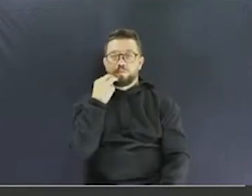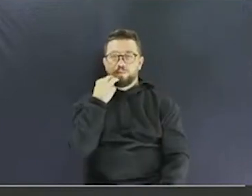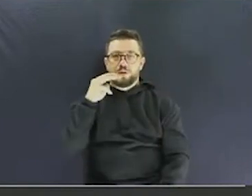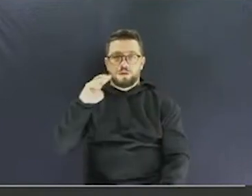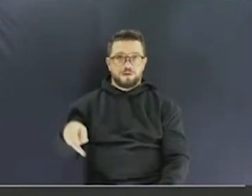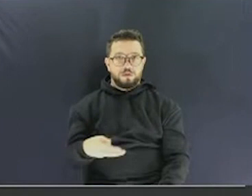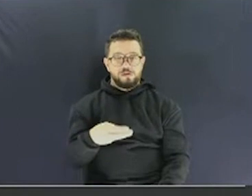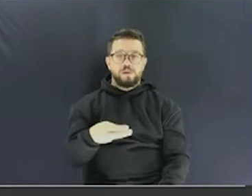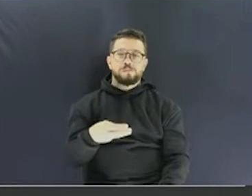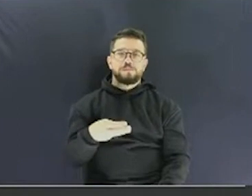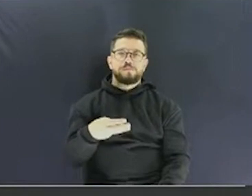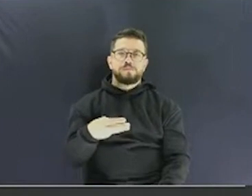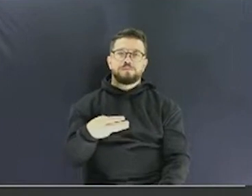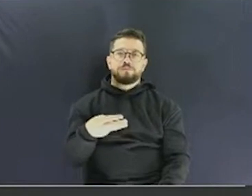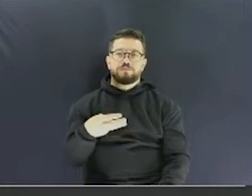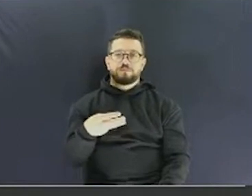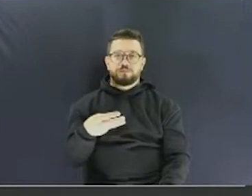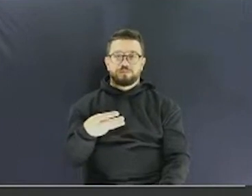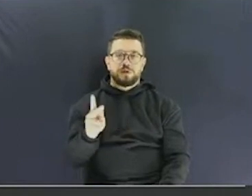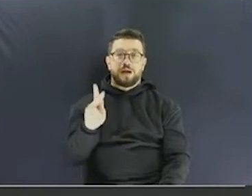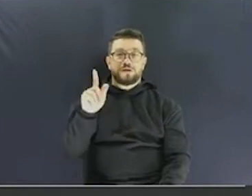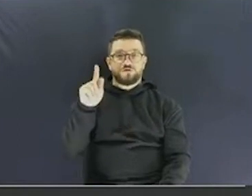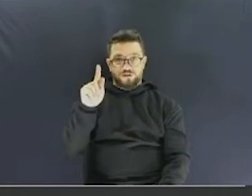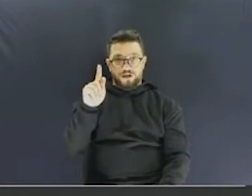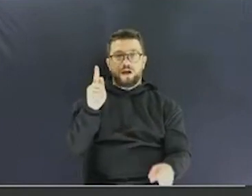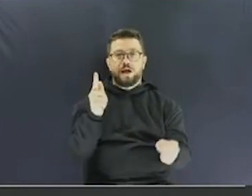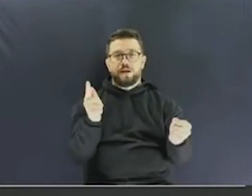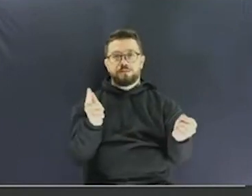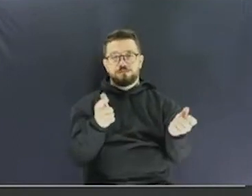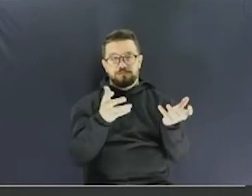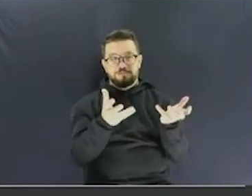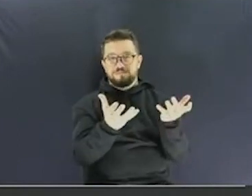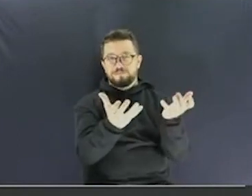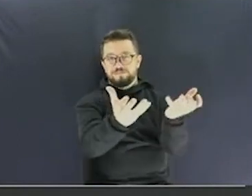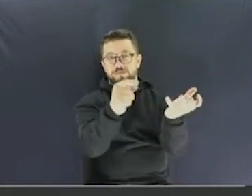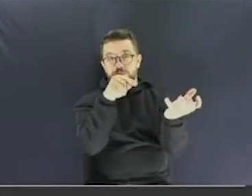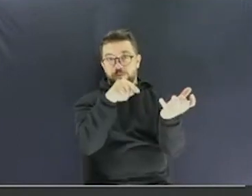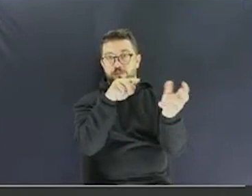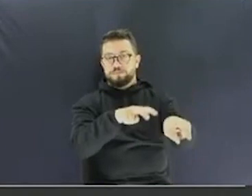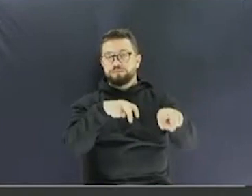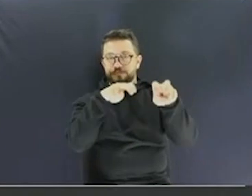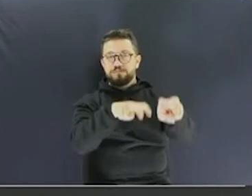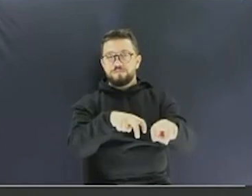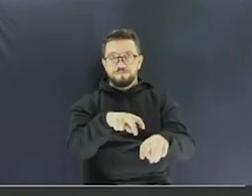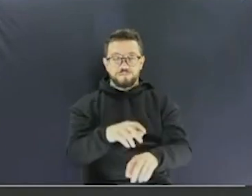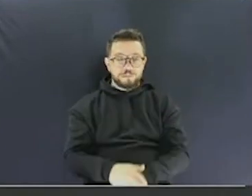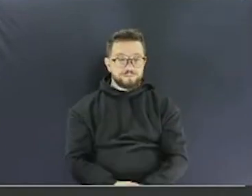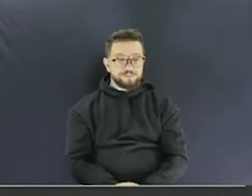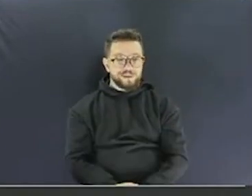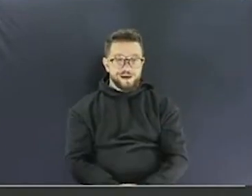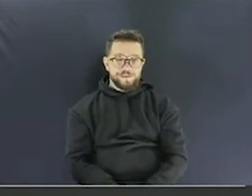1.073.126 toneladas nessas hortas, nós já passamos de 1.133.000. Chegar a 13% da